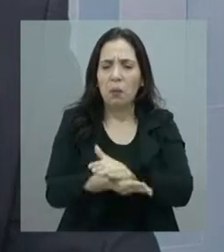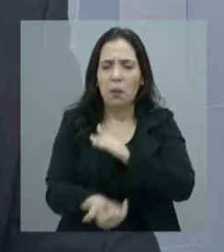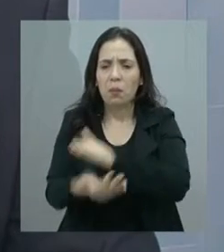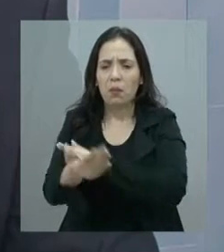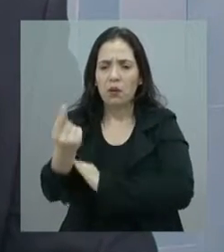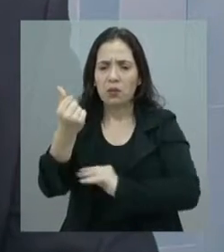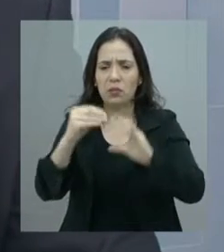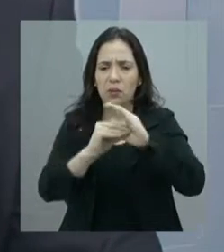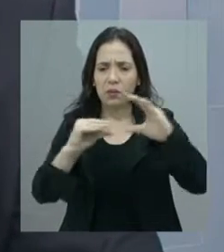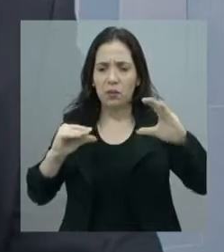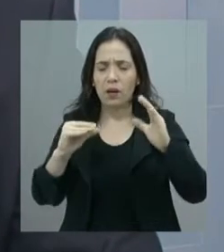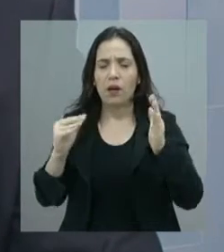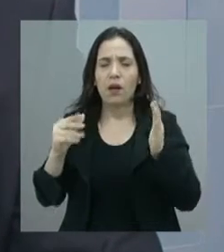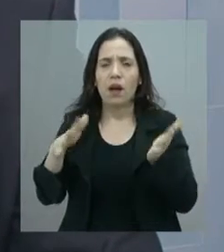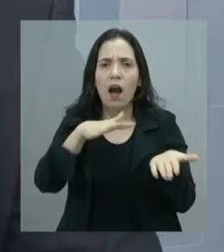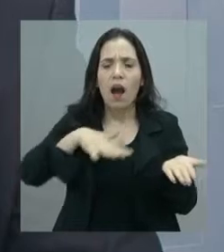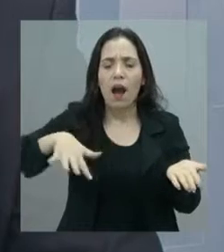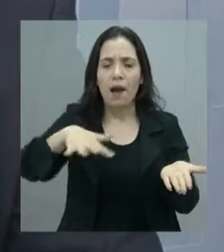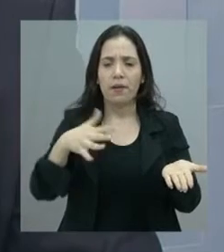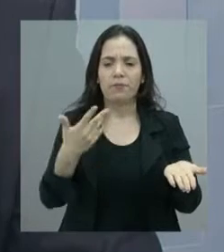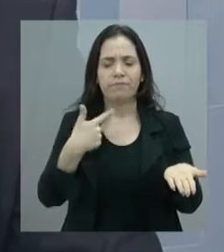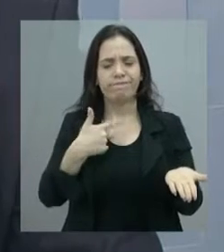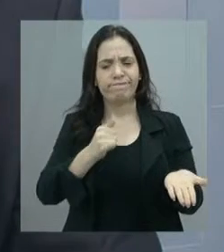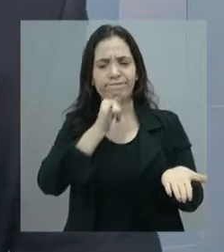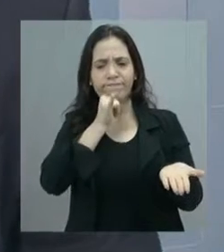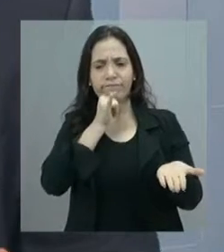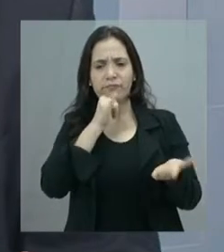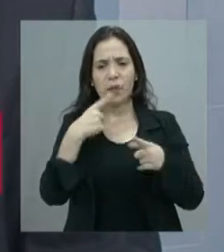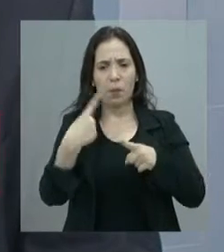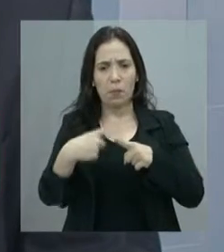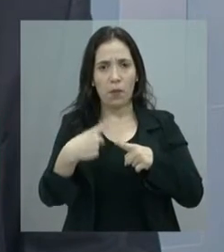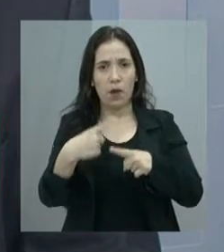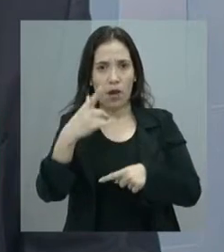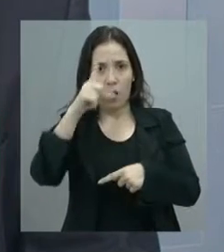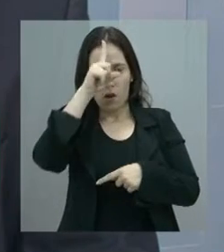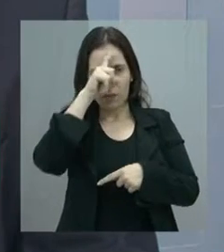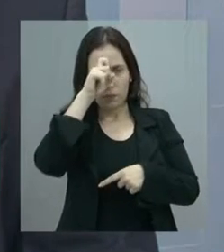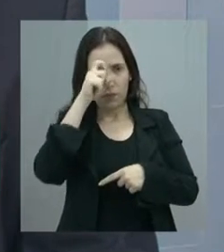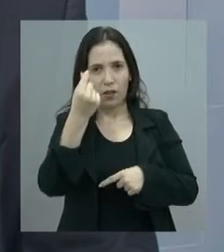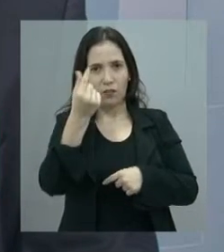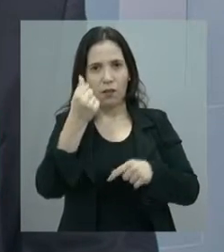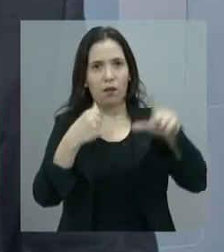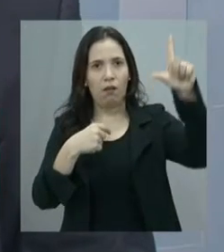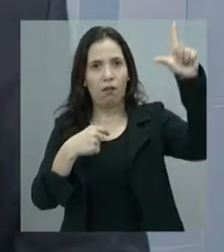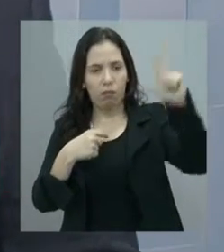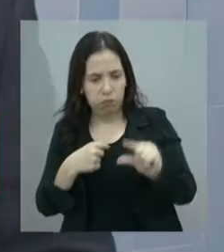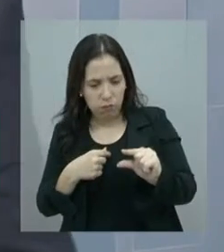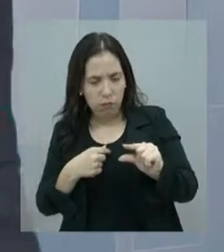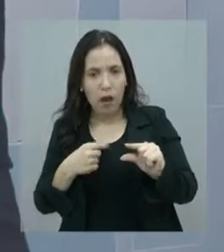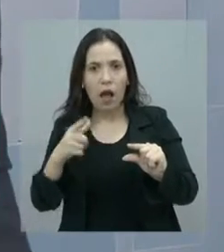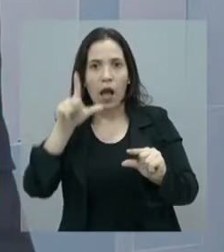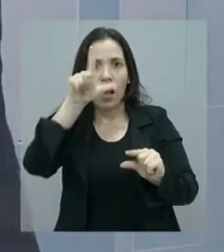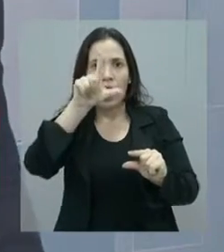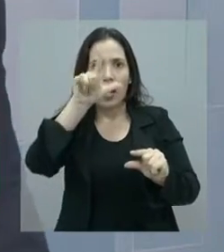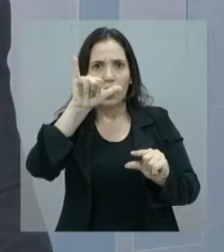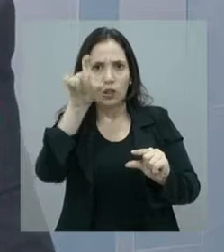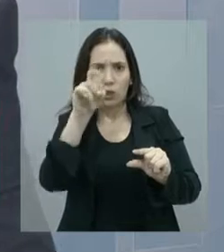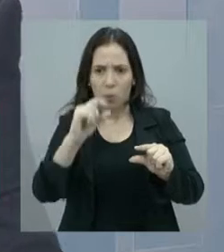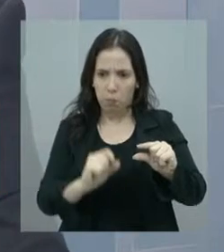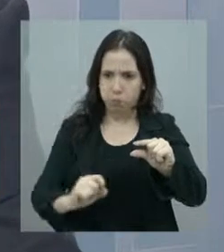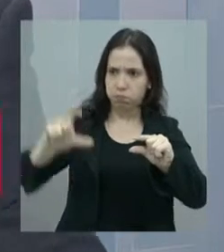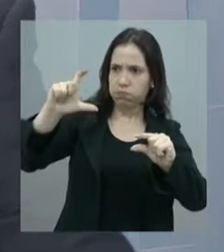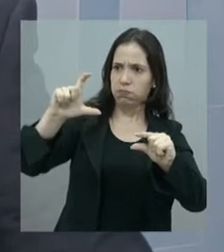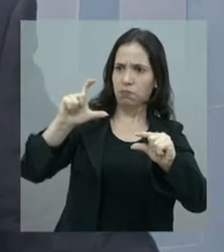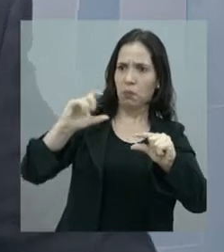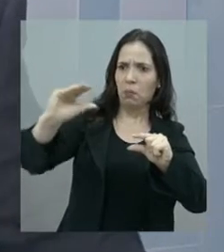setor público. Realmente a gente ficou muito triste lá, porque você diminuir 160 mil do hospital... Para gastar no lixo. Para aumentar 200 mil no lixo,